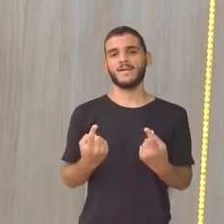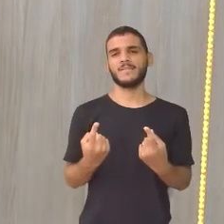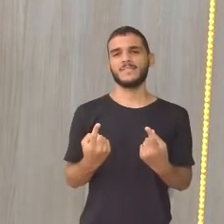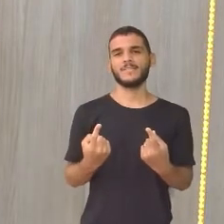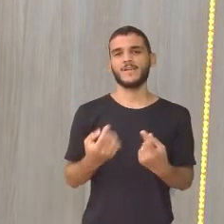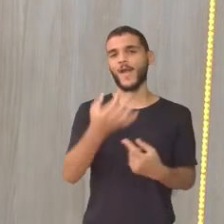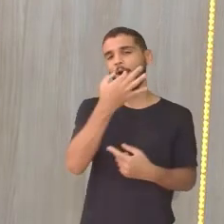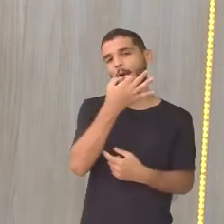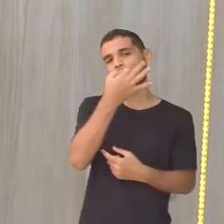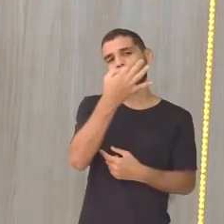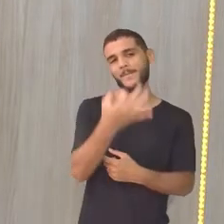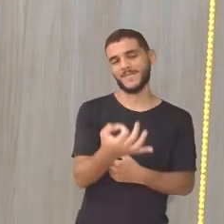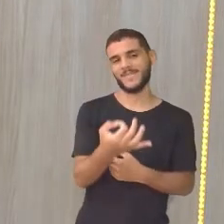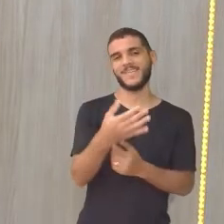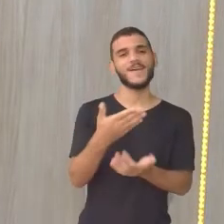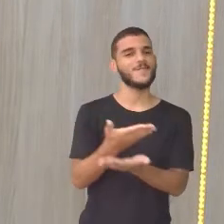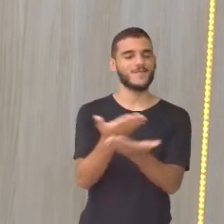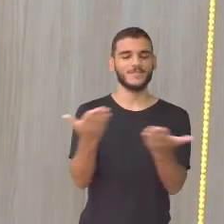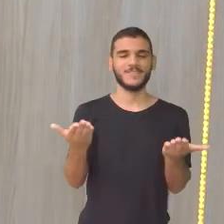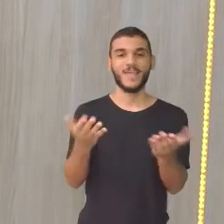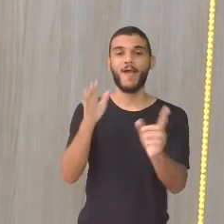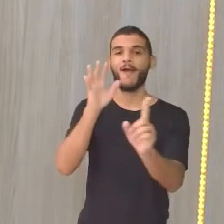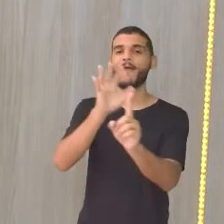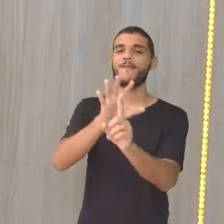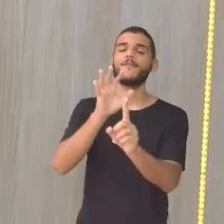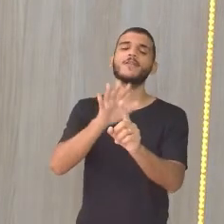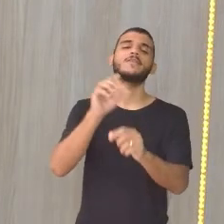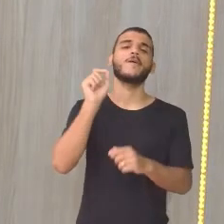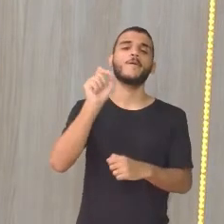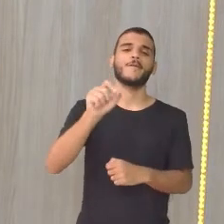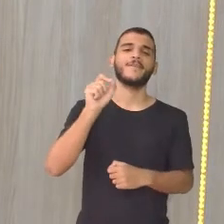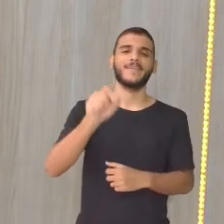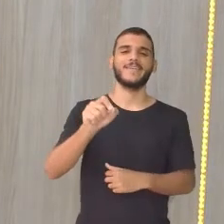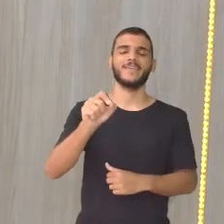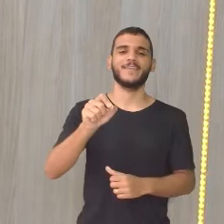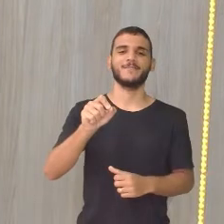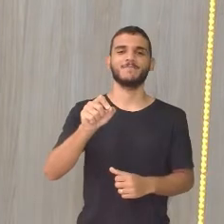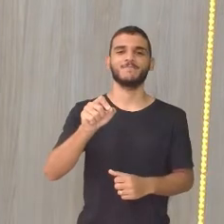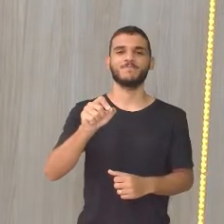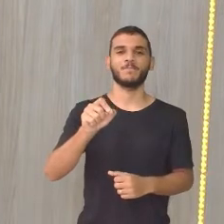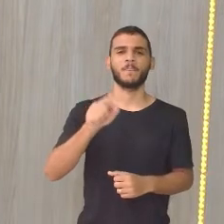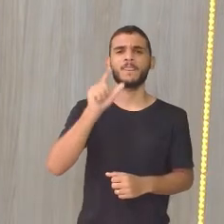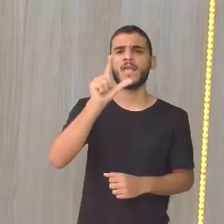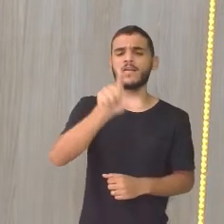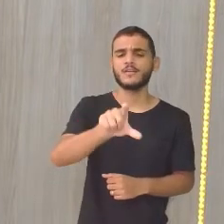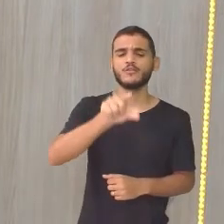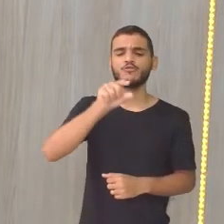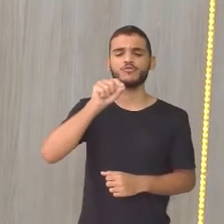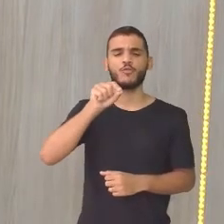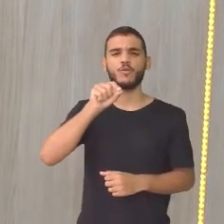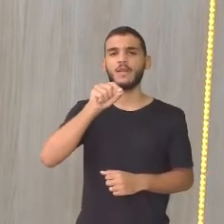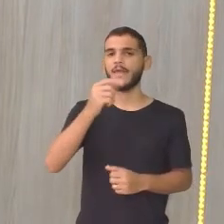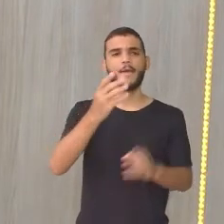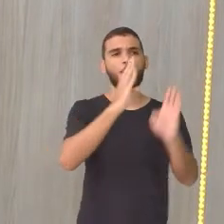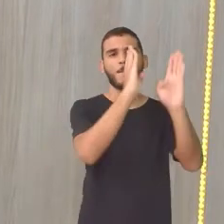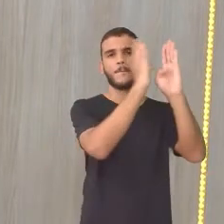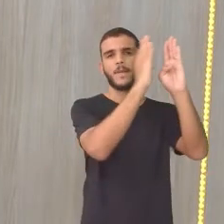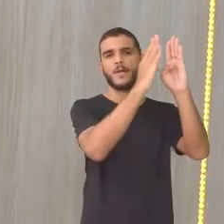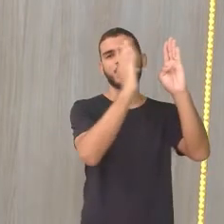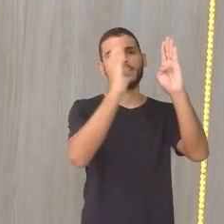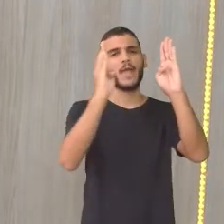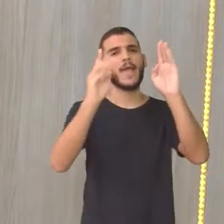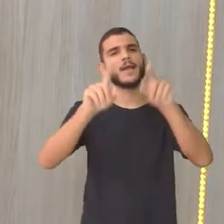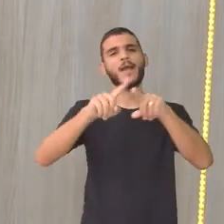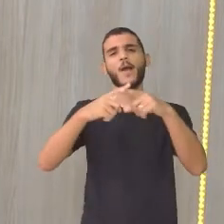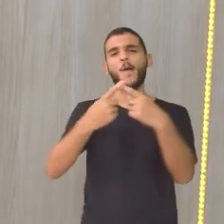gostaríamos mesmo era de incentivá-los a escolher ir até a biblioteca, uma